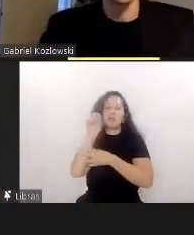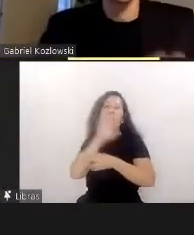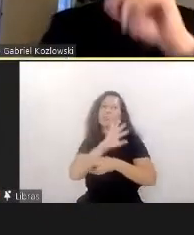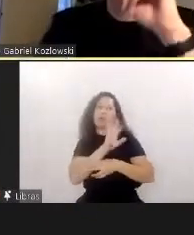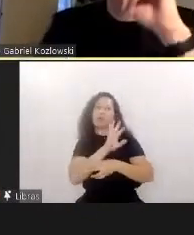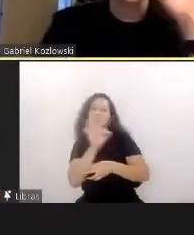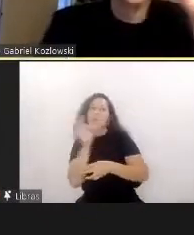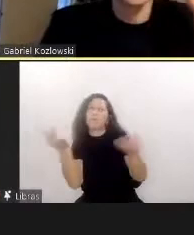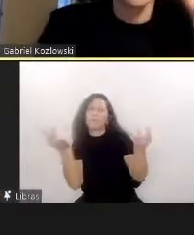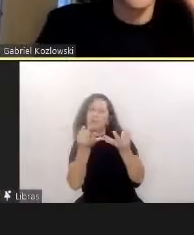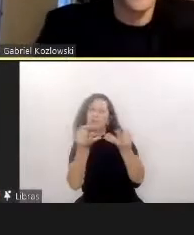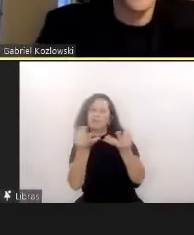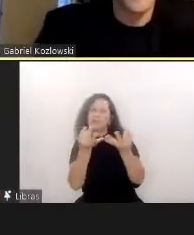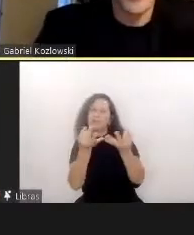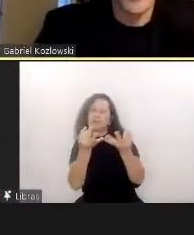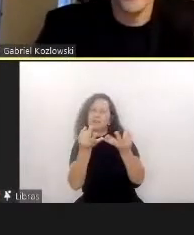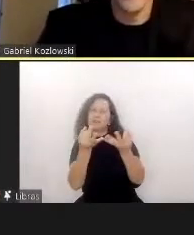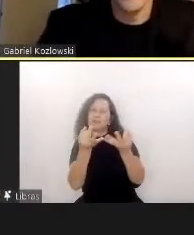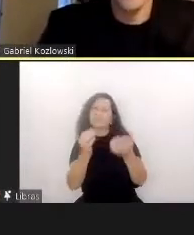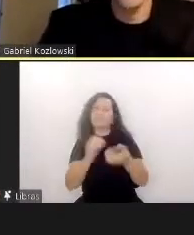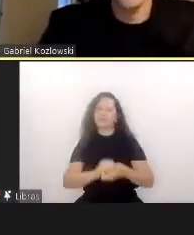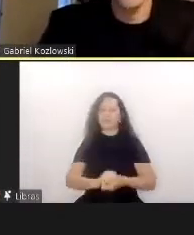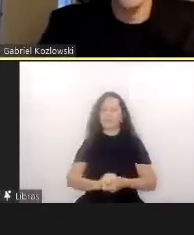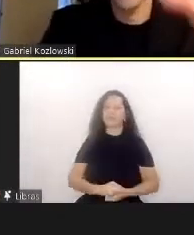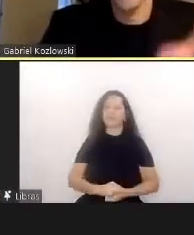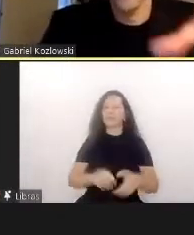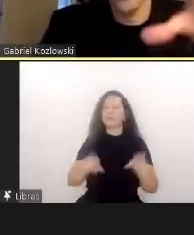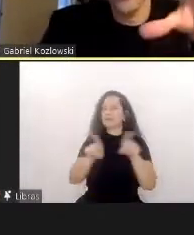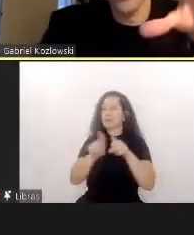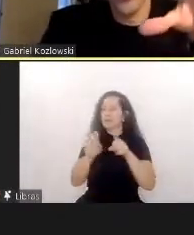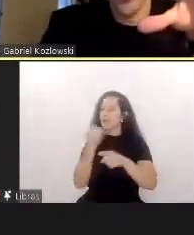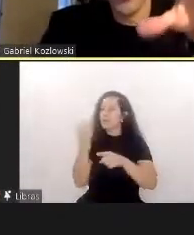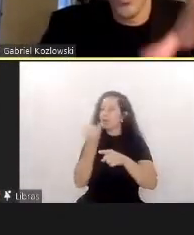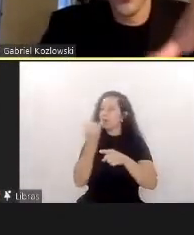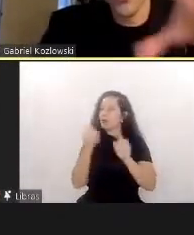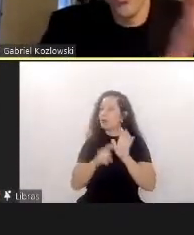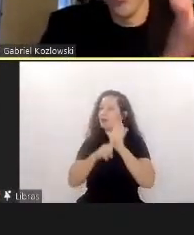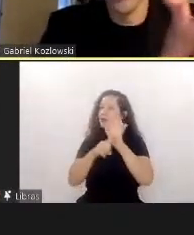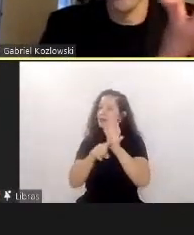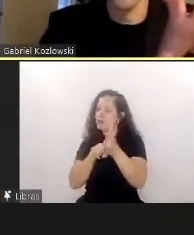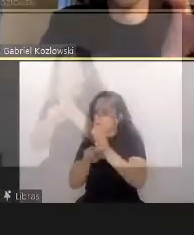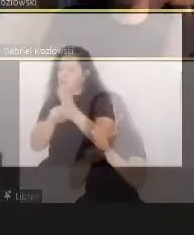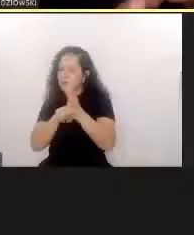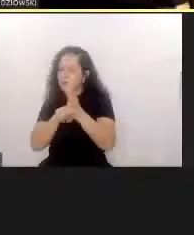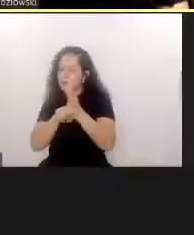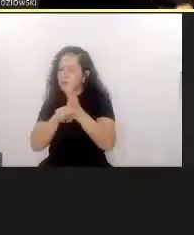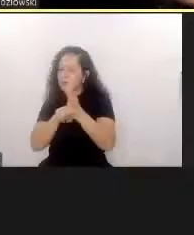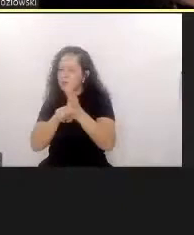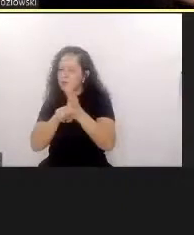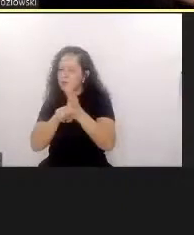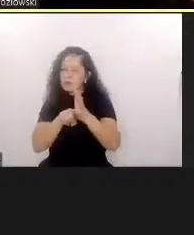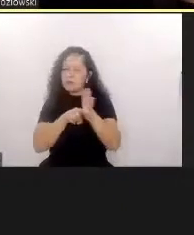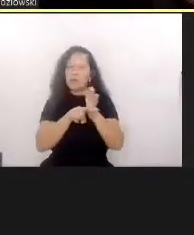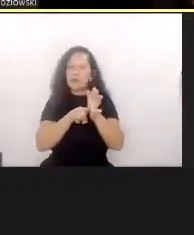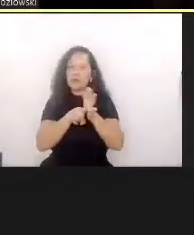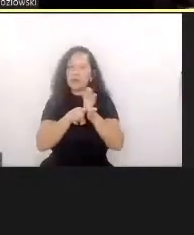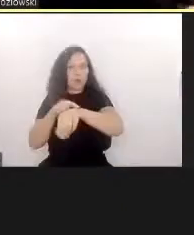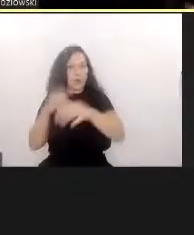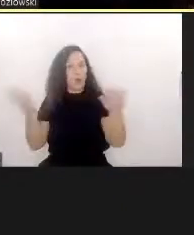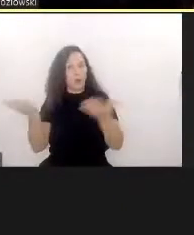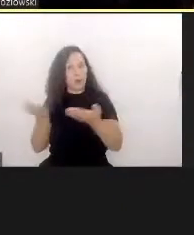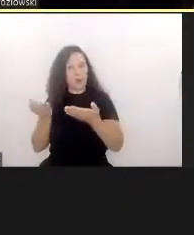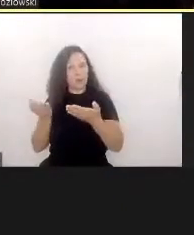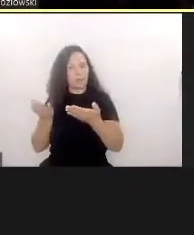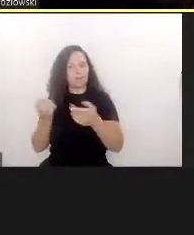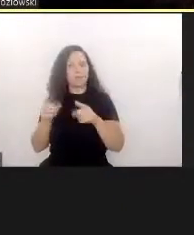perfeito. E também é importante colocar essas pesquisas no contexto do momento. E então, Hashem é curador-geral da Bienal